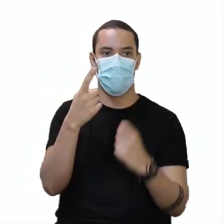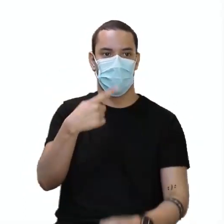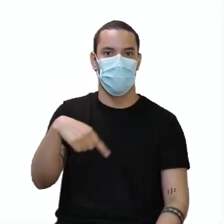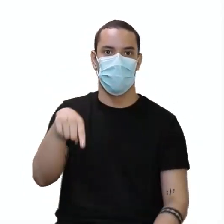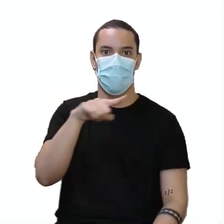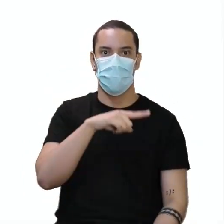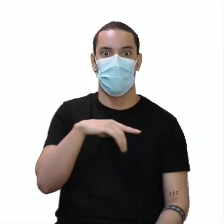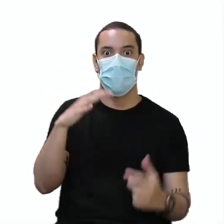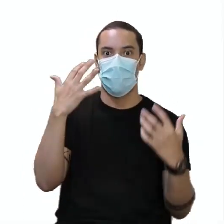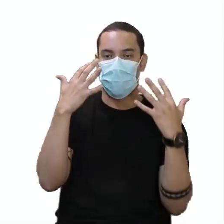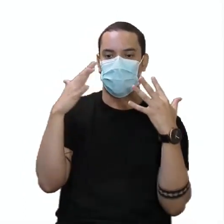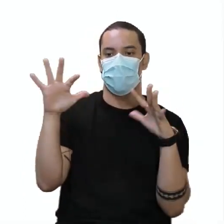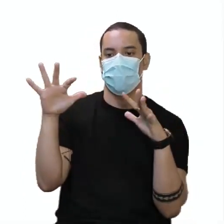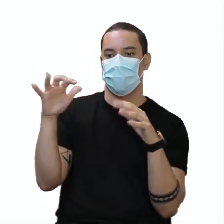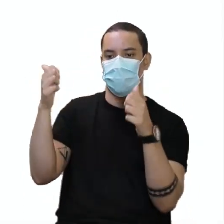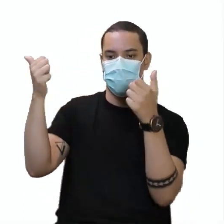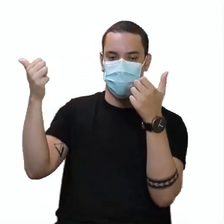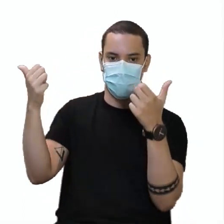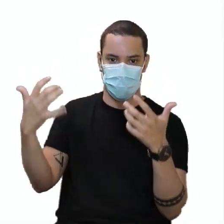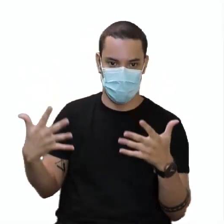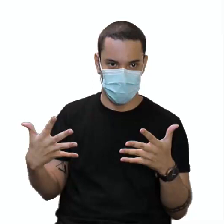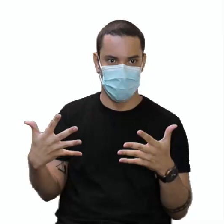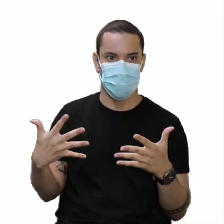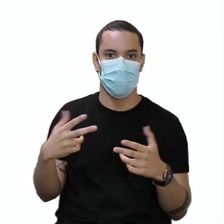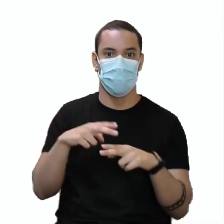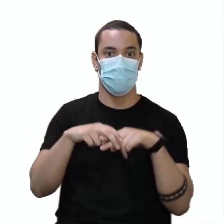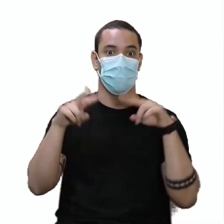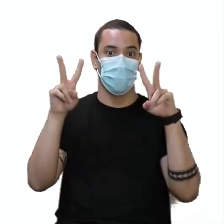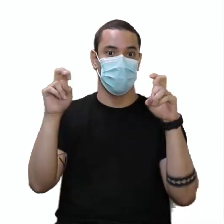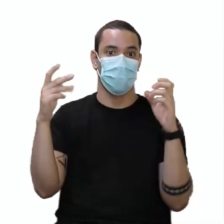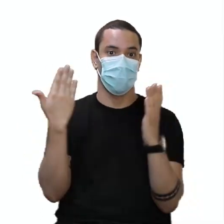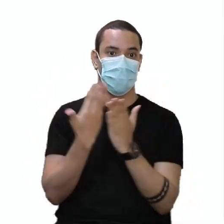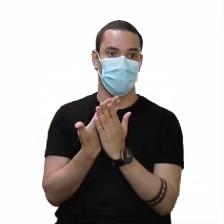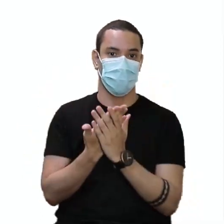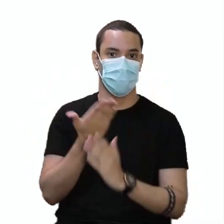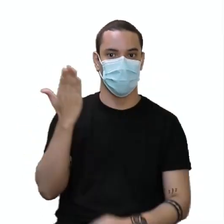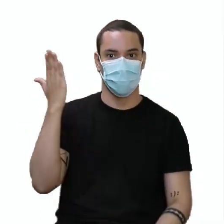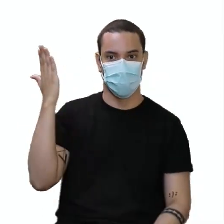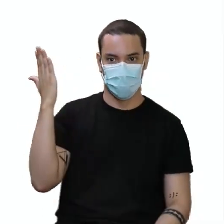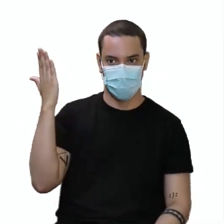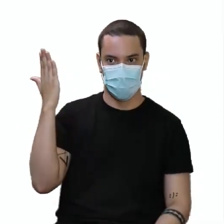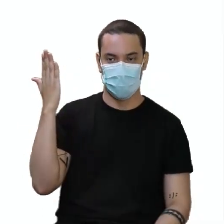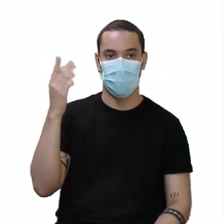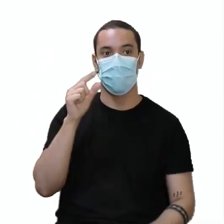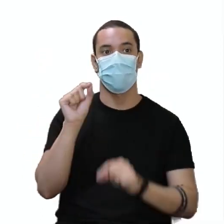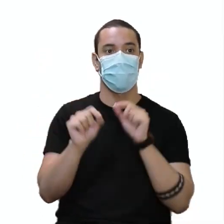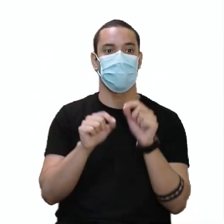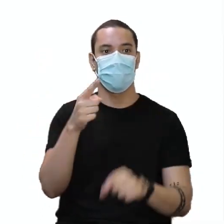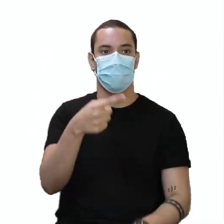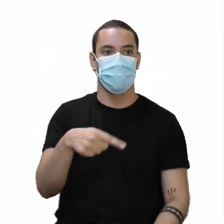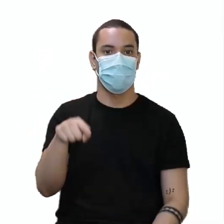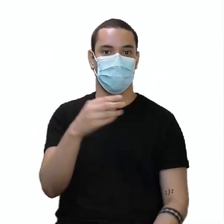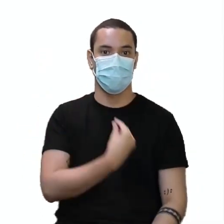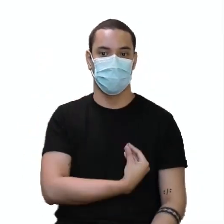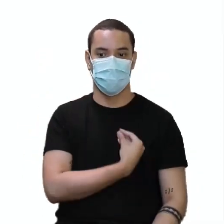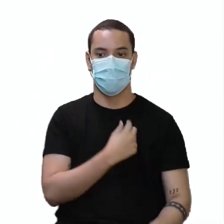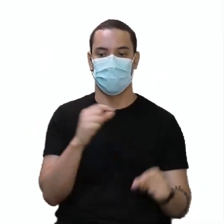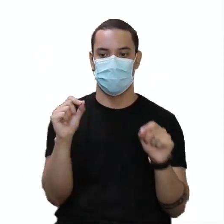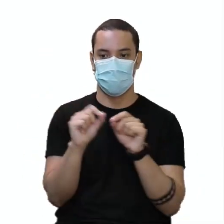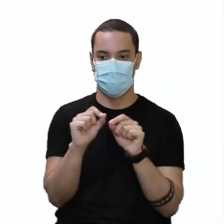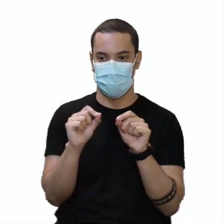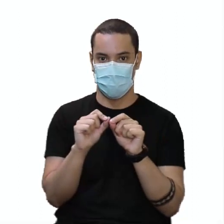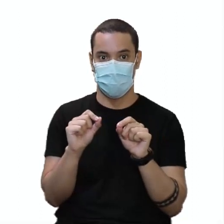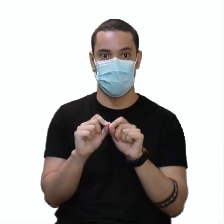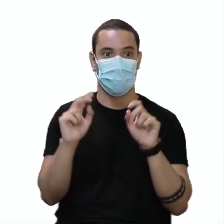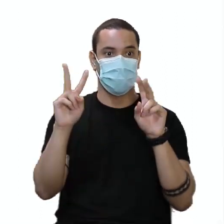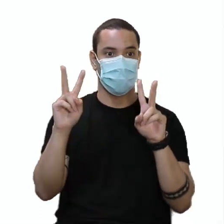vocês prestarem mais atenção nessa situação. Então, o título da aula é What Were You Doing? O que você estava fazendo, e